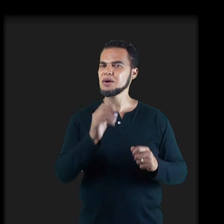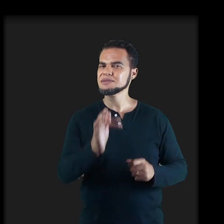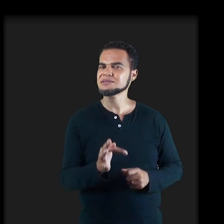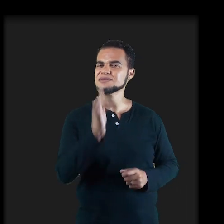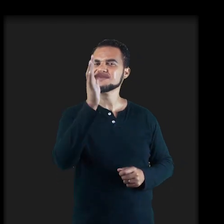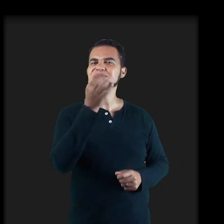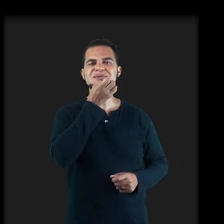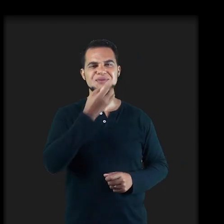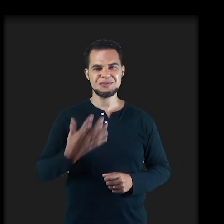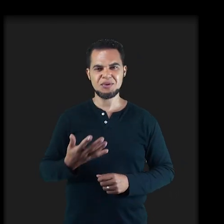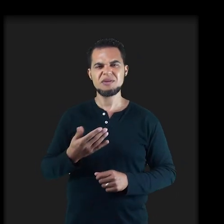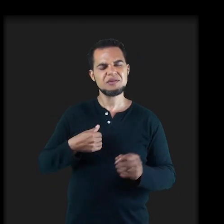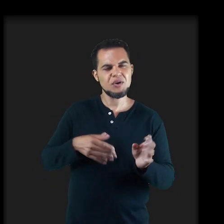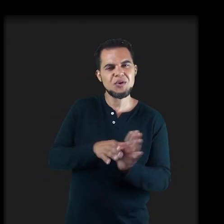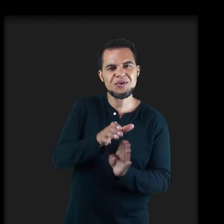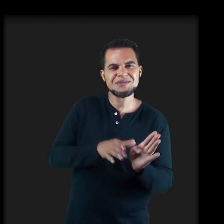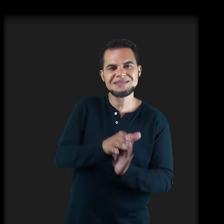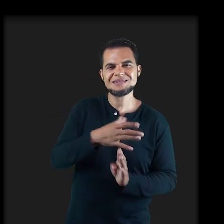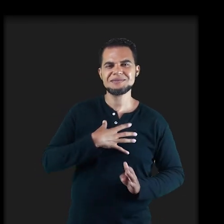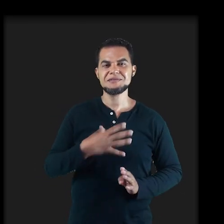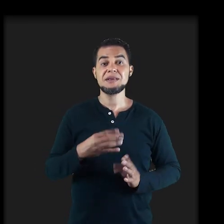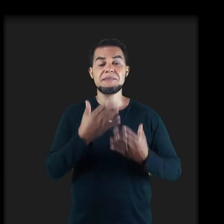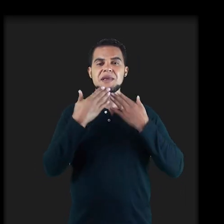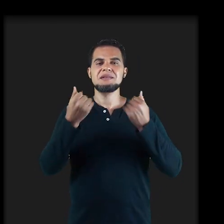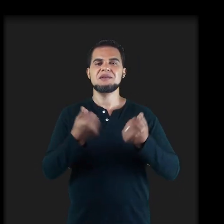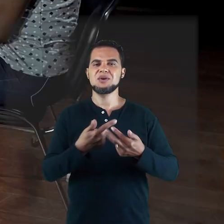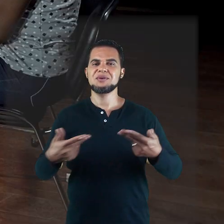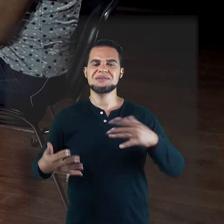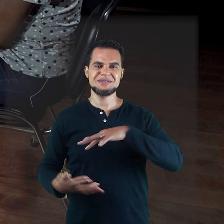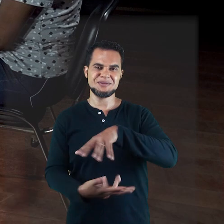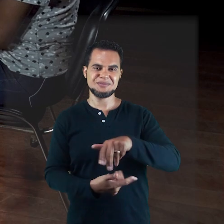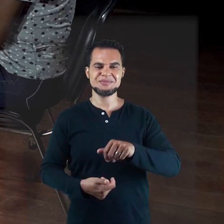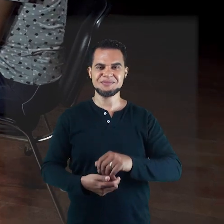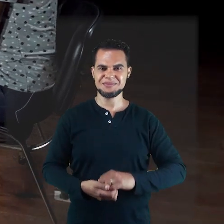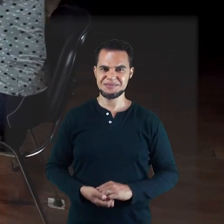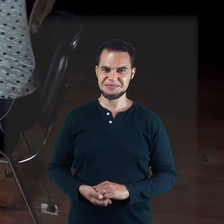ela ter um futuro bom. Eu vou aconselhar minha filha a melhor coisa do mundo.